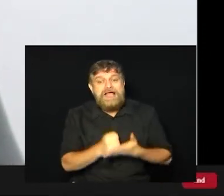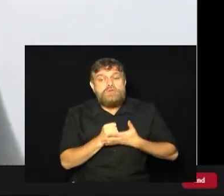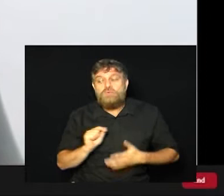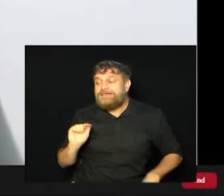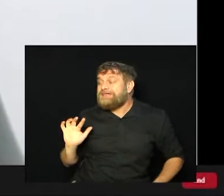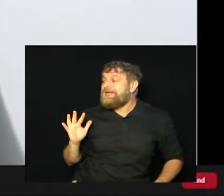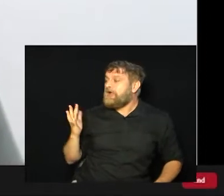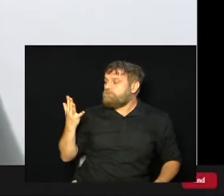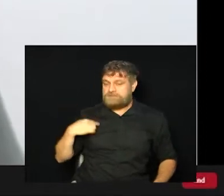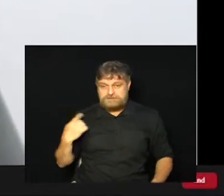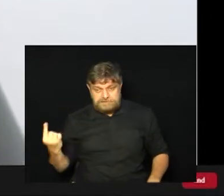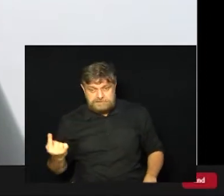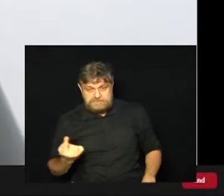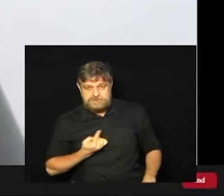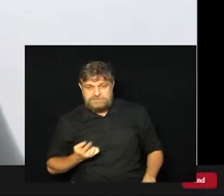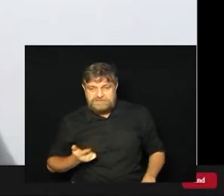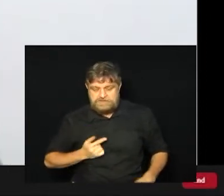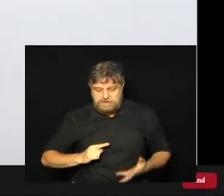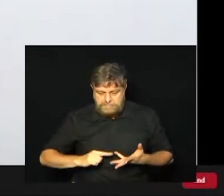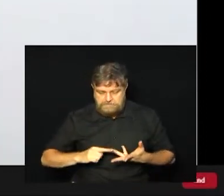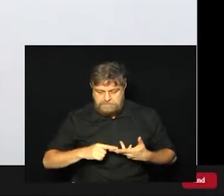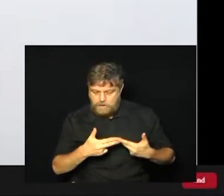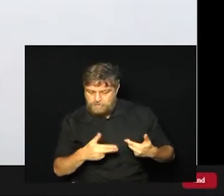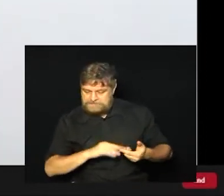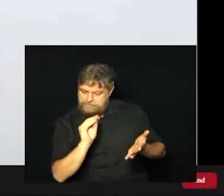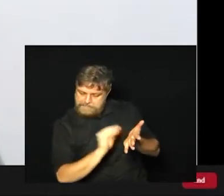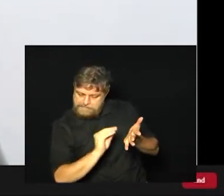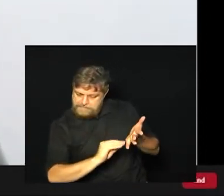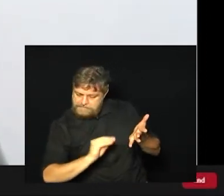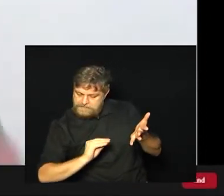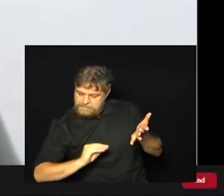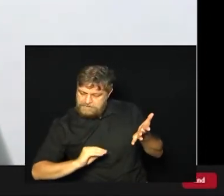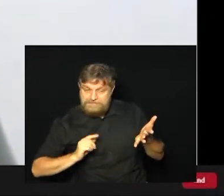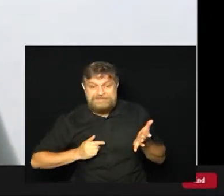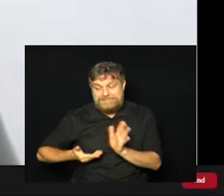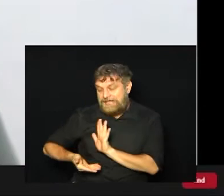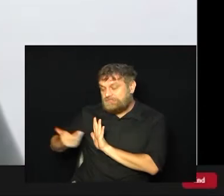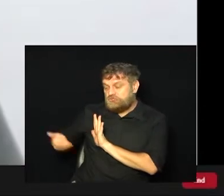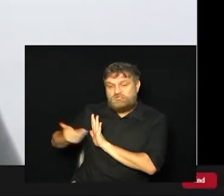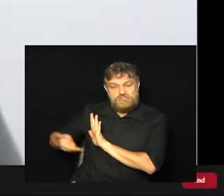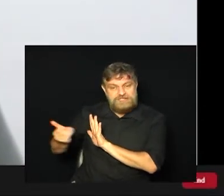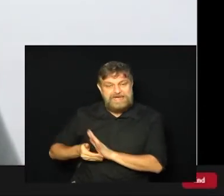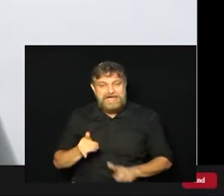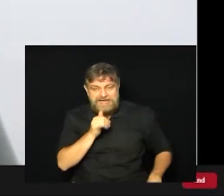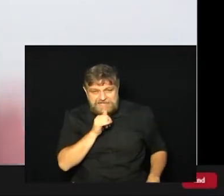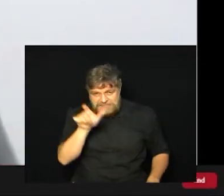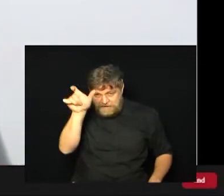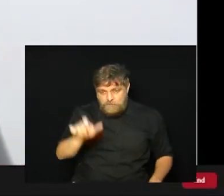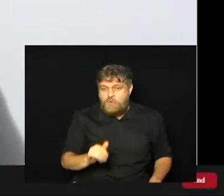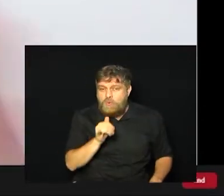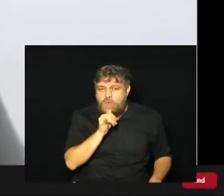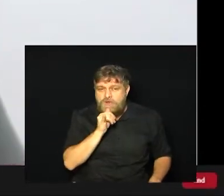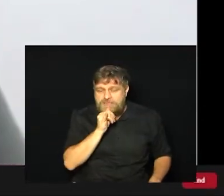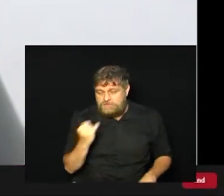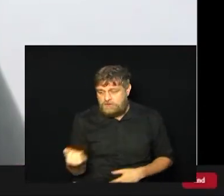acontece. A gente vai colocando coisas na nossa agenda sem tirar coisas. Então, vamos pegar o teu exemplo que eu achei bem